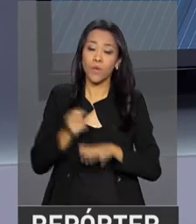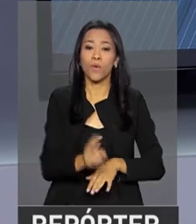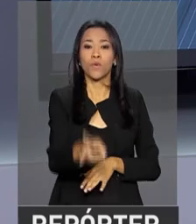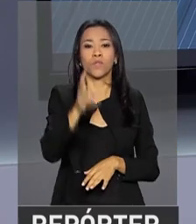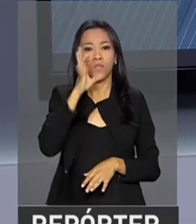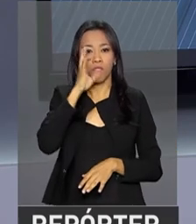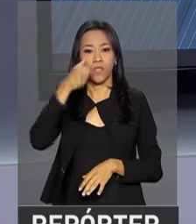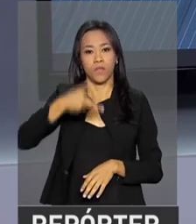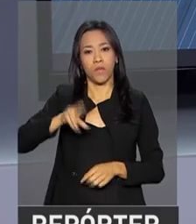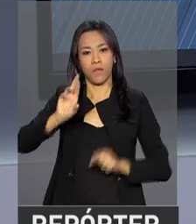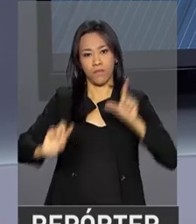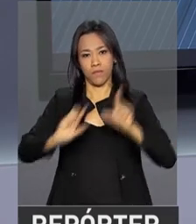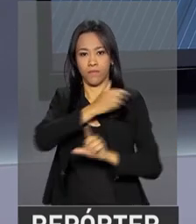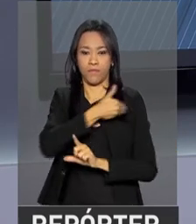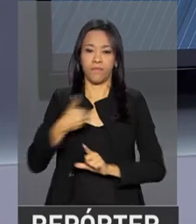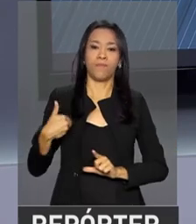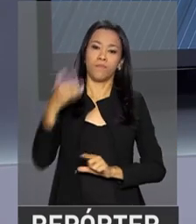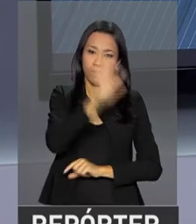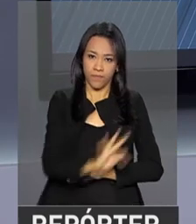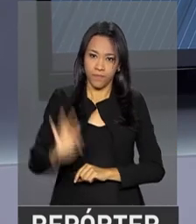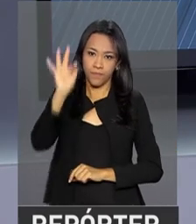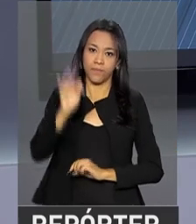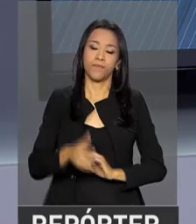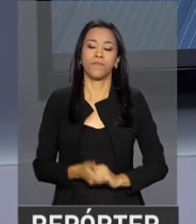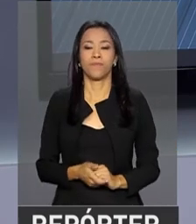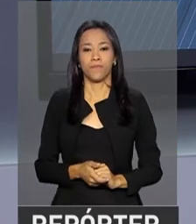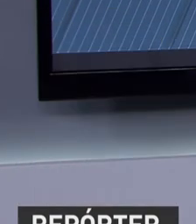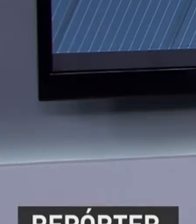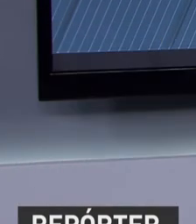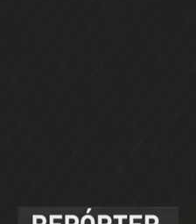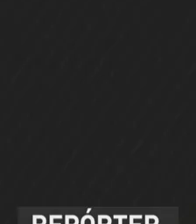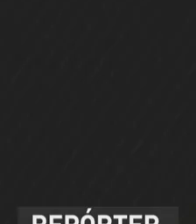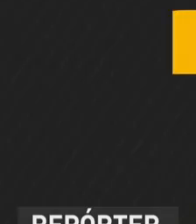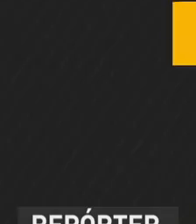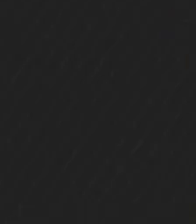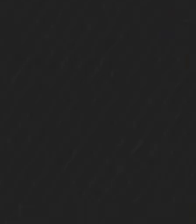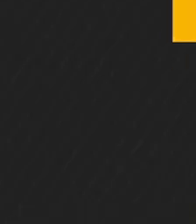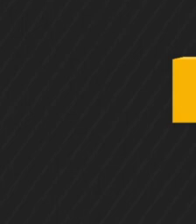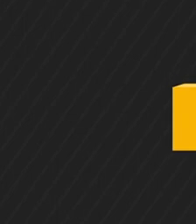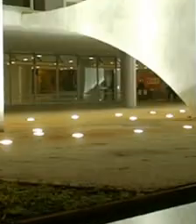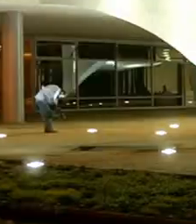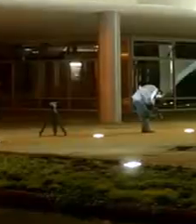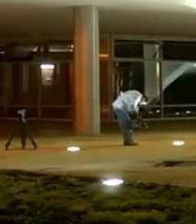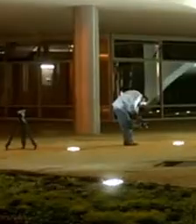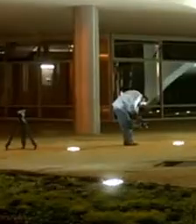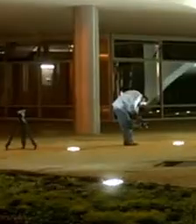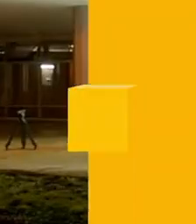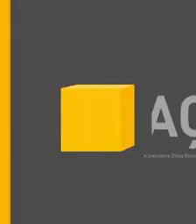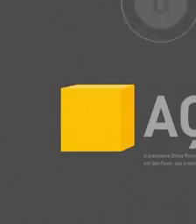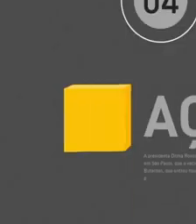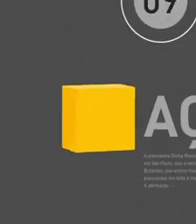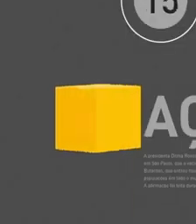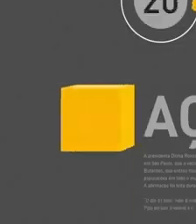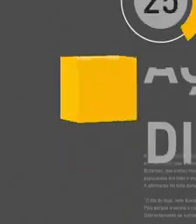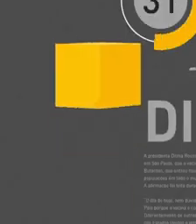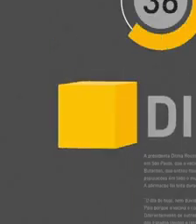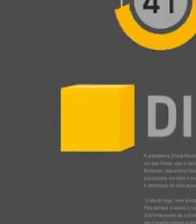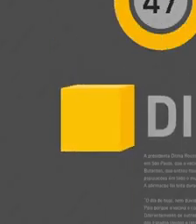com a gente aqui na NBR, a TV do Governo Federal.